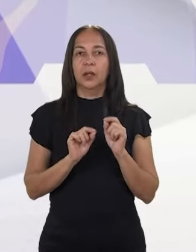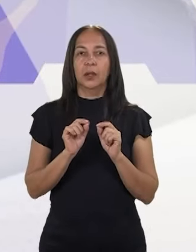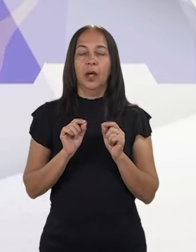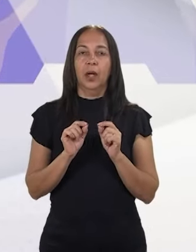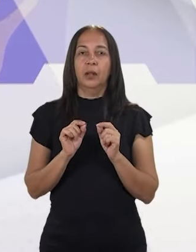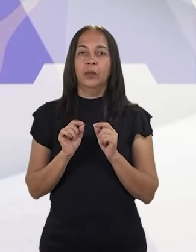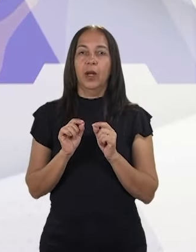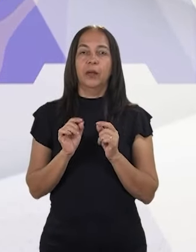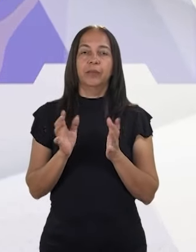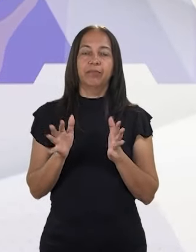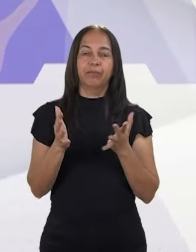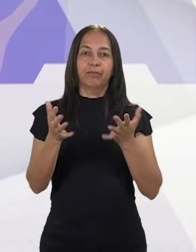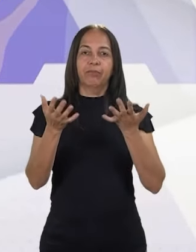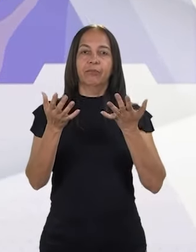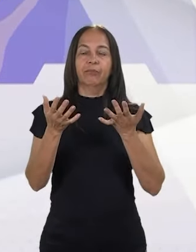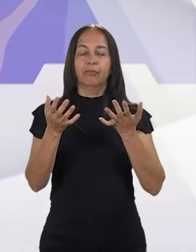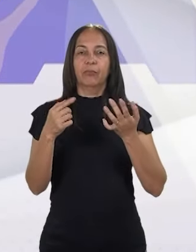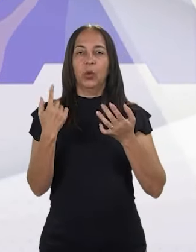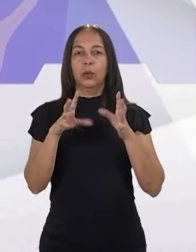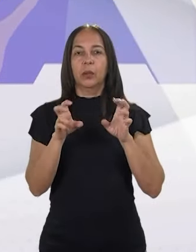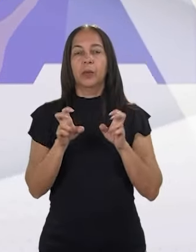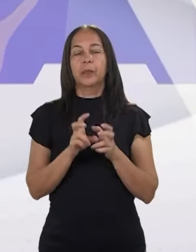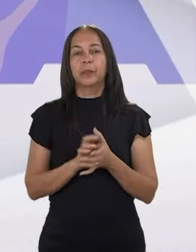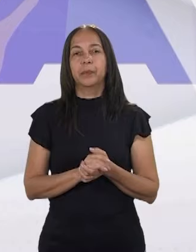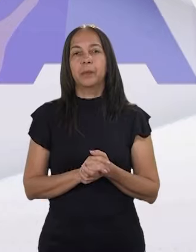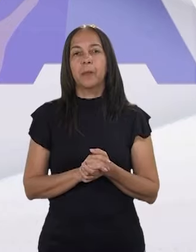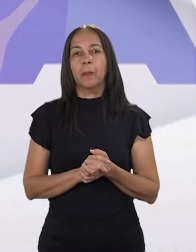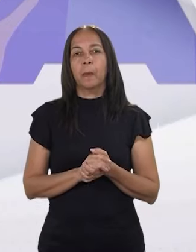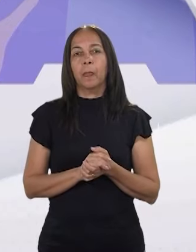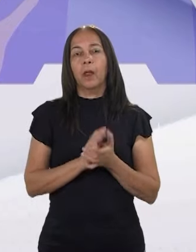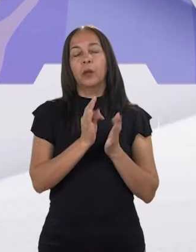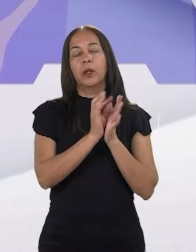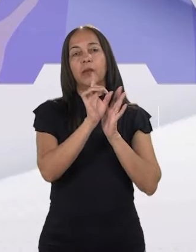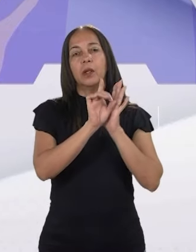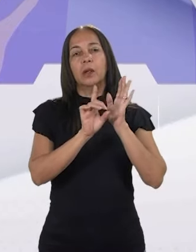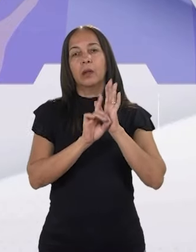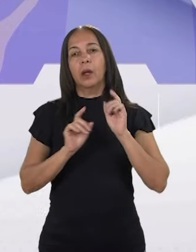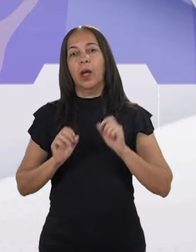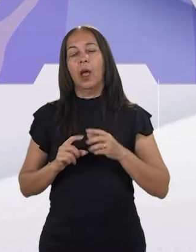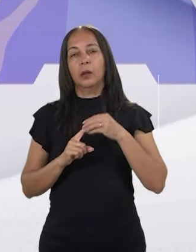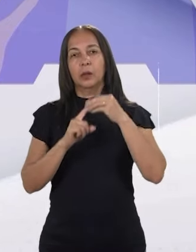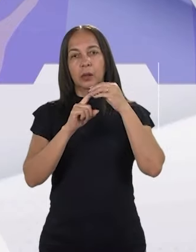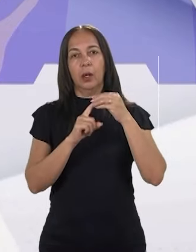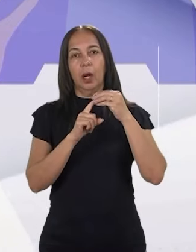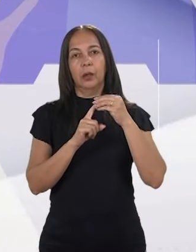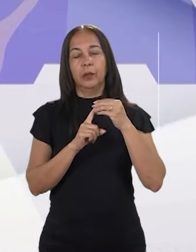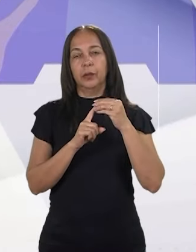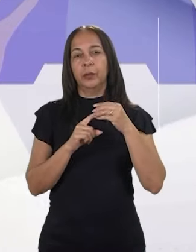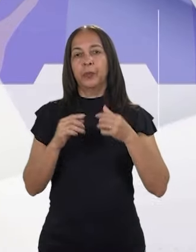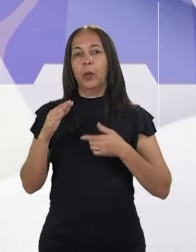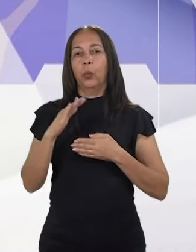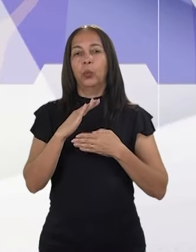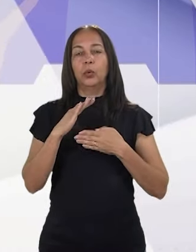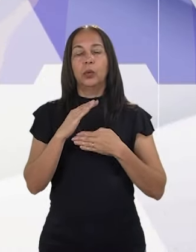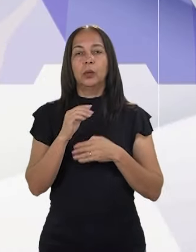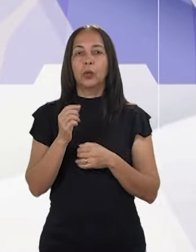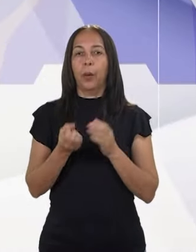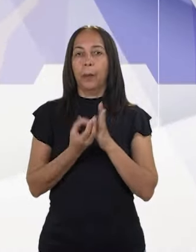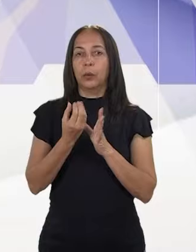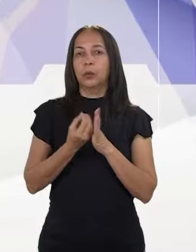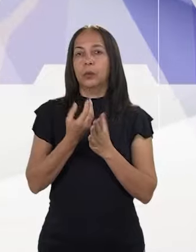com certeza vai enriquecer muito o tema da gente o TV DH é uma iniciativa da cátedra Unesco Unicap de direitos humanos do